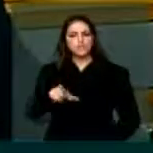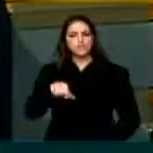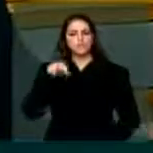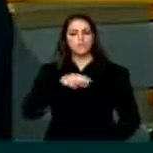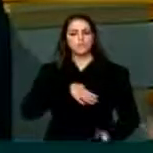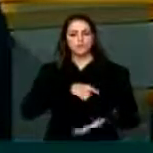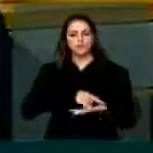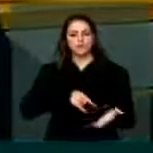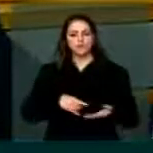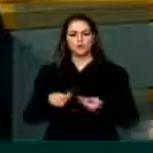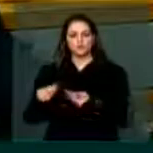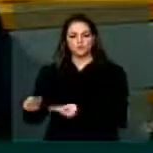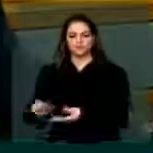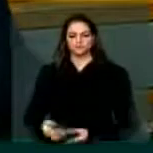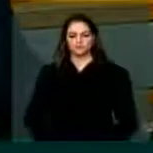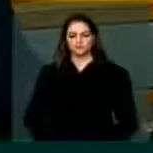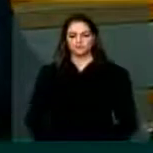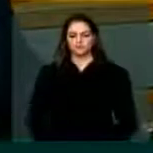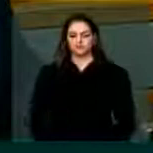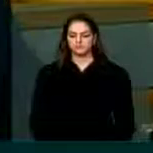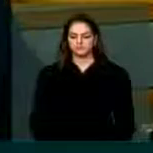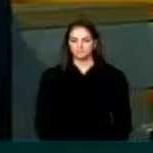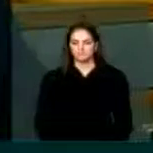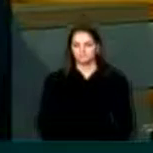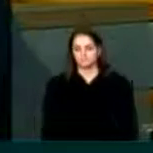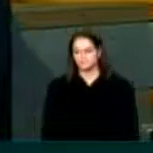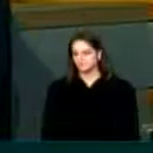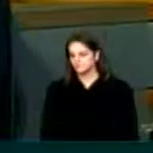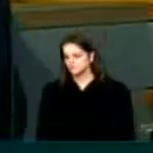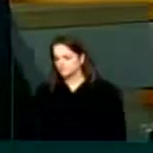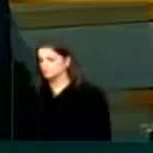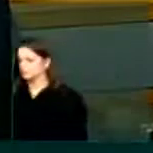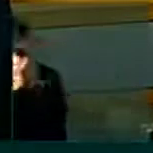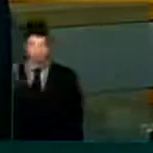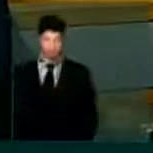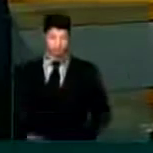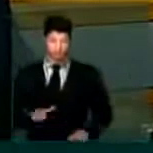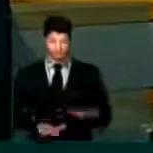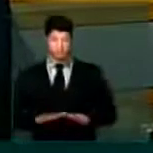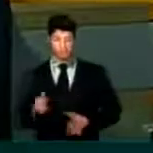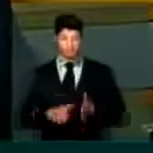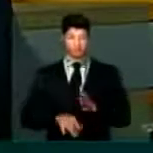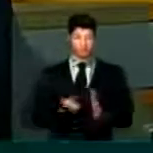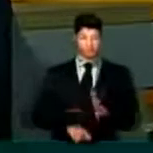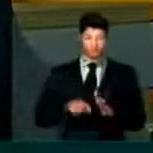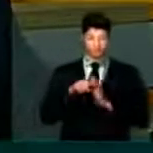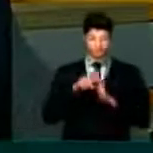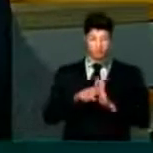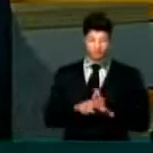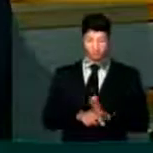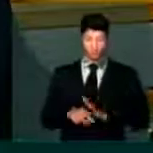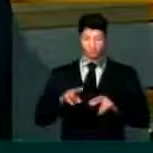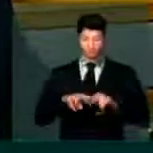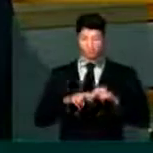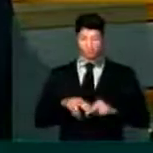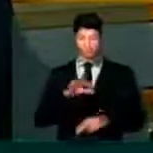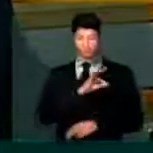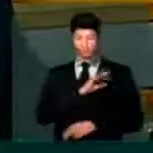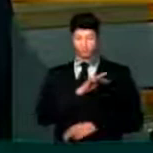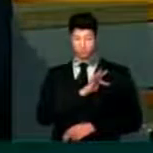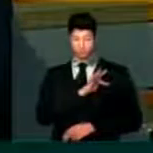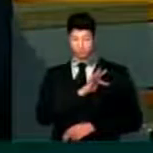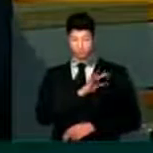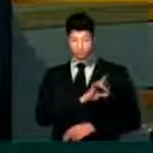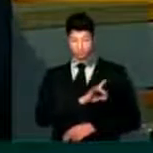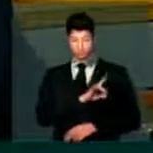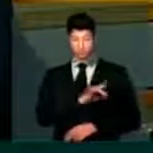já que os trabalhos e o andamento do trabalho dessa CPMI dependem dos documentos que estão sendo analisados pela Polícia Federal. Nós